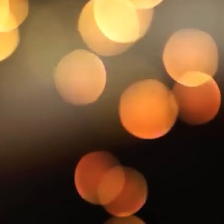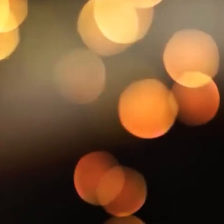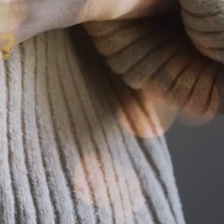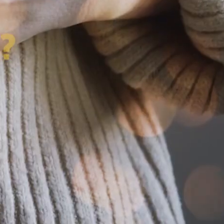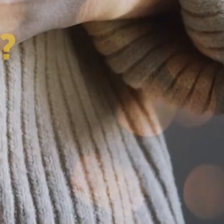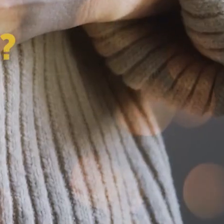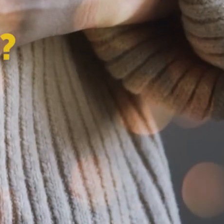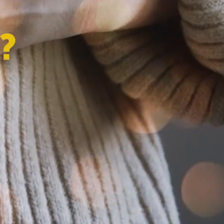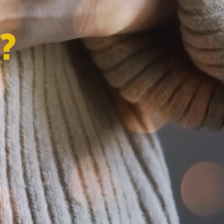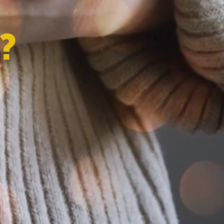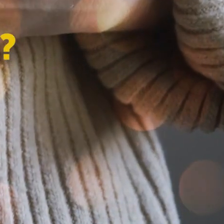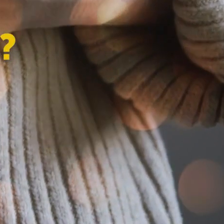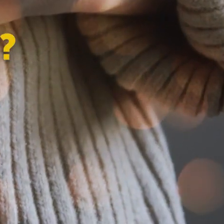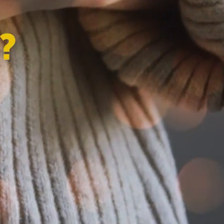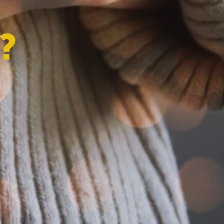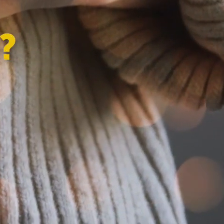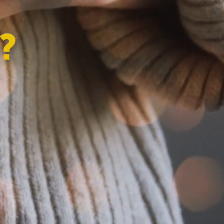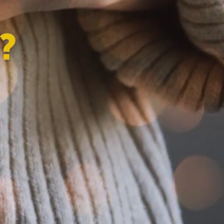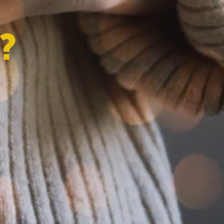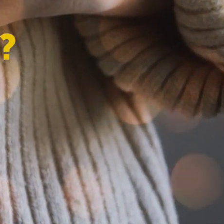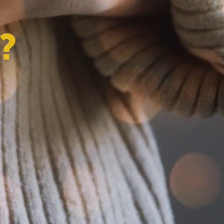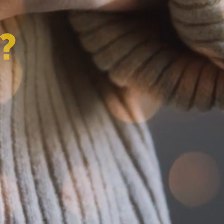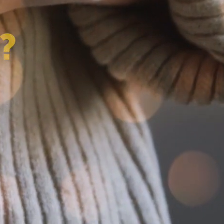Quanto vale um casaco